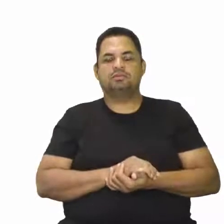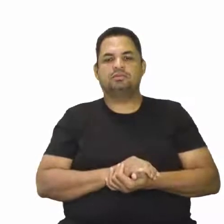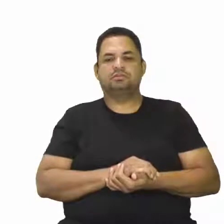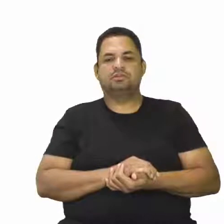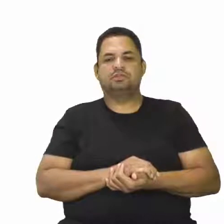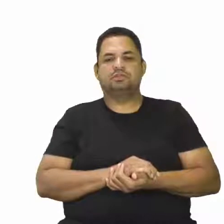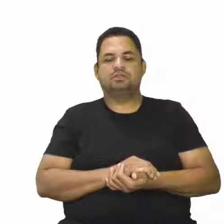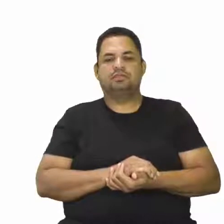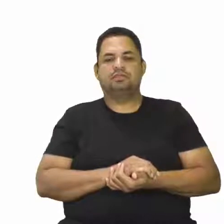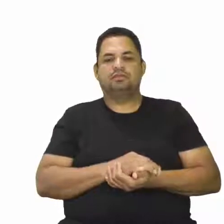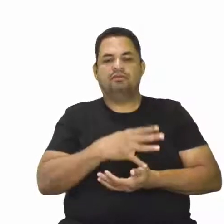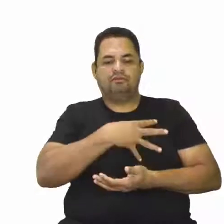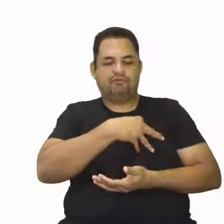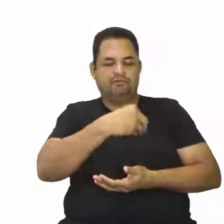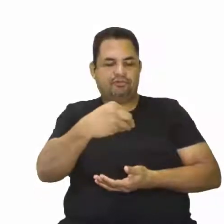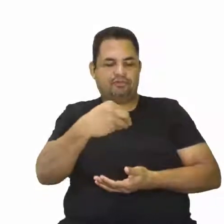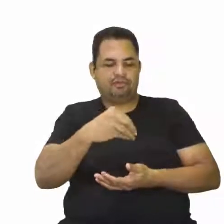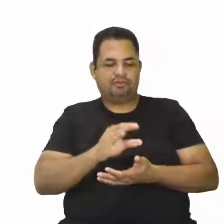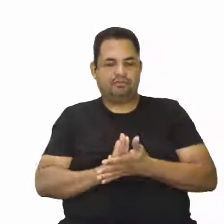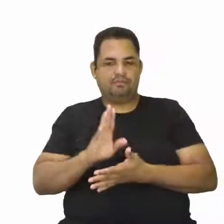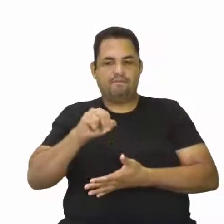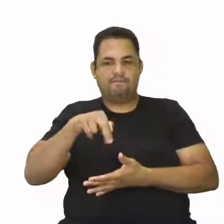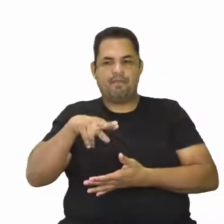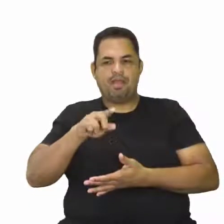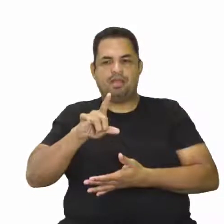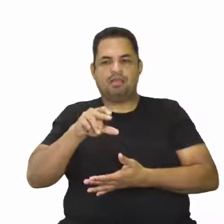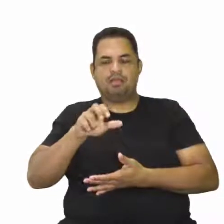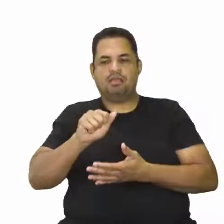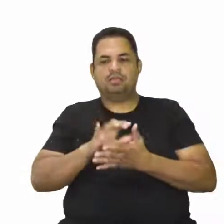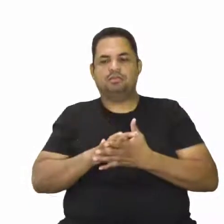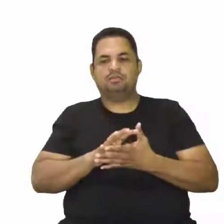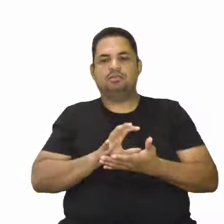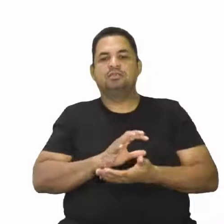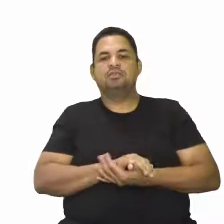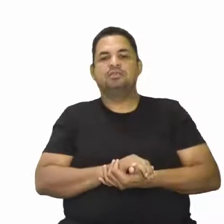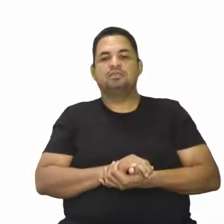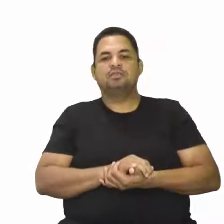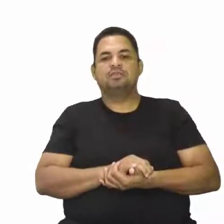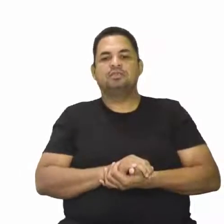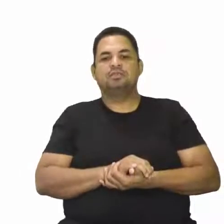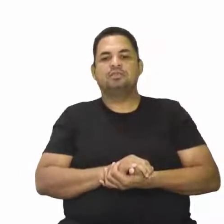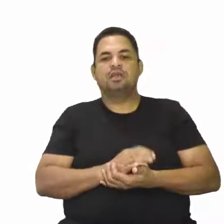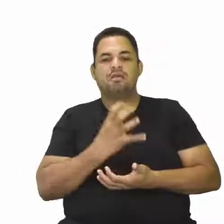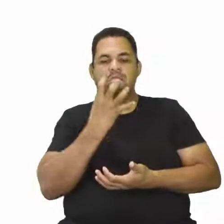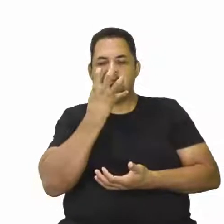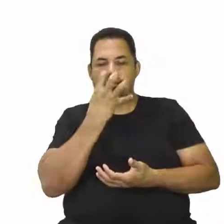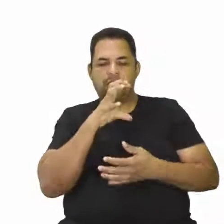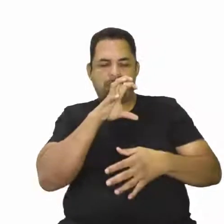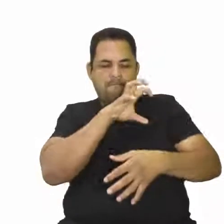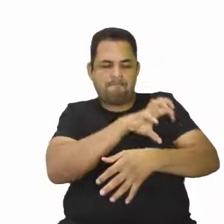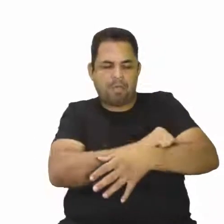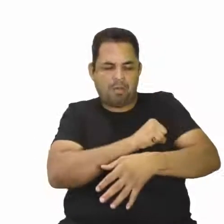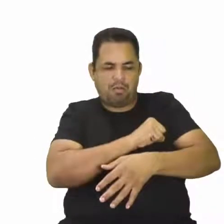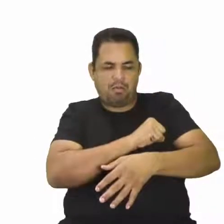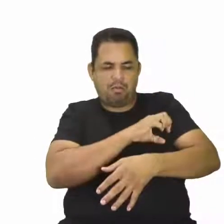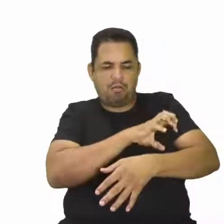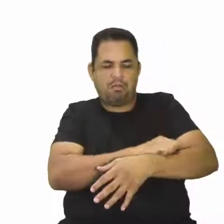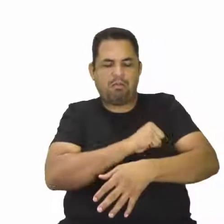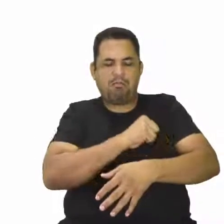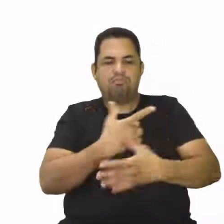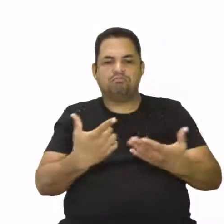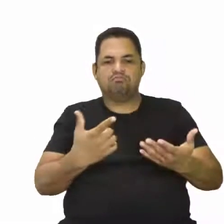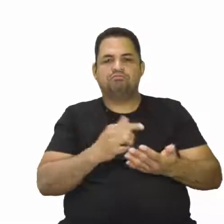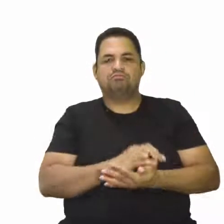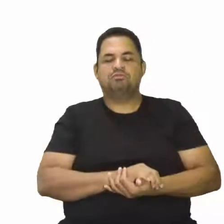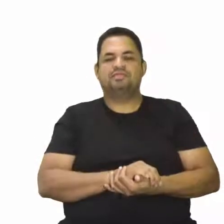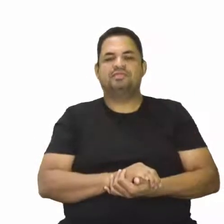anjos, filha de um marquês, é mordida por um cachorro com raiva. Coitadinha, gente,